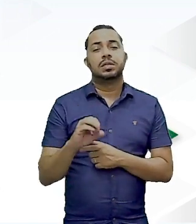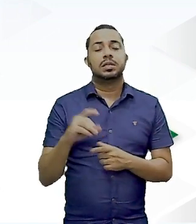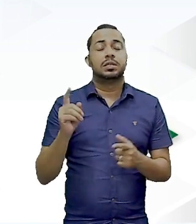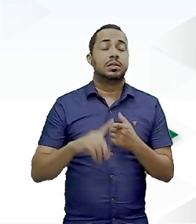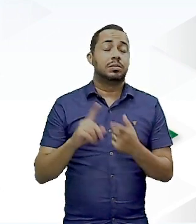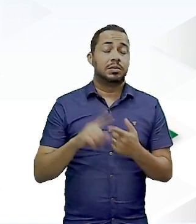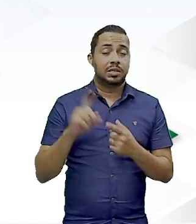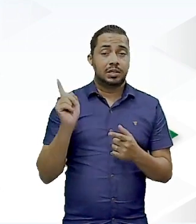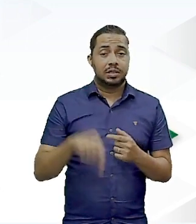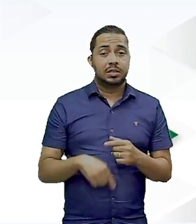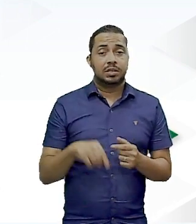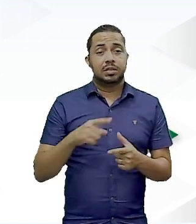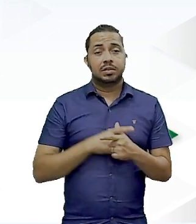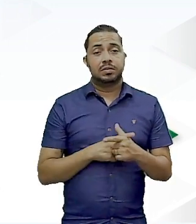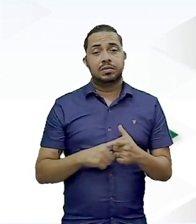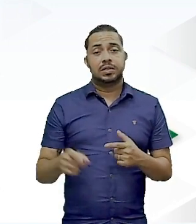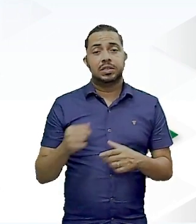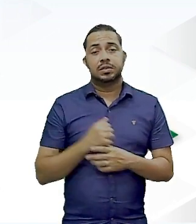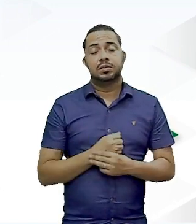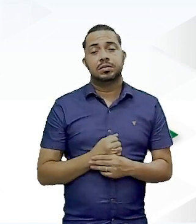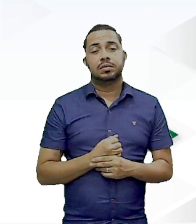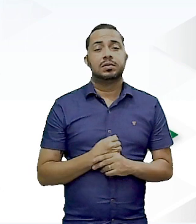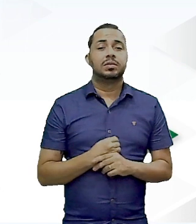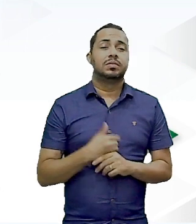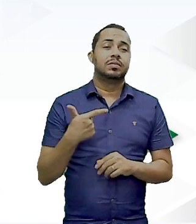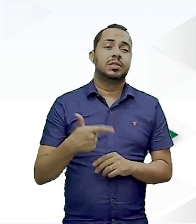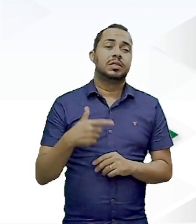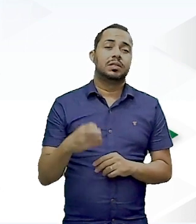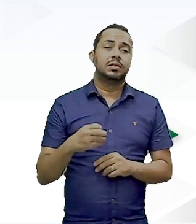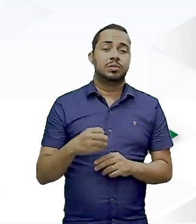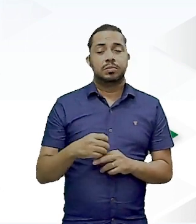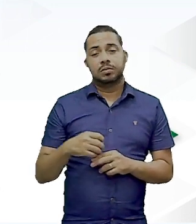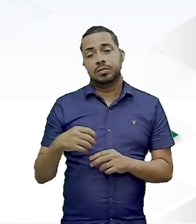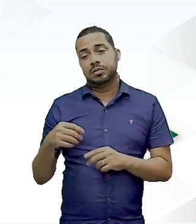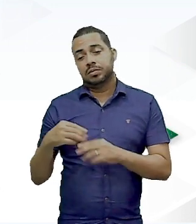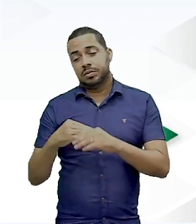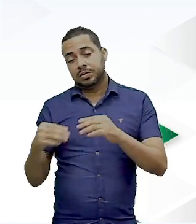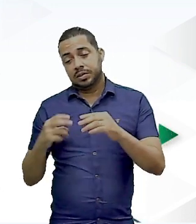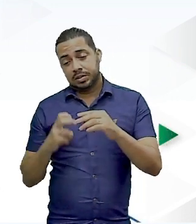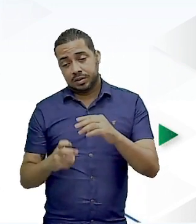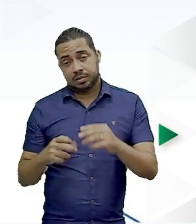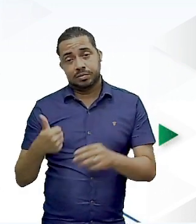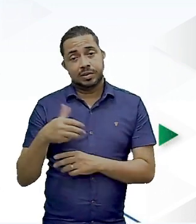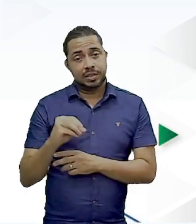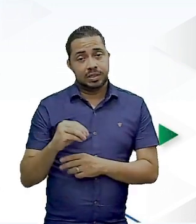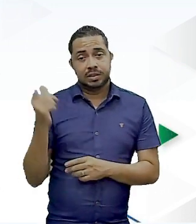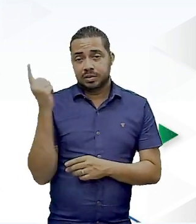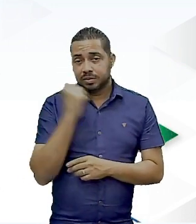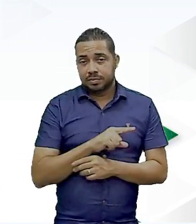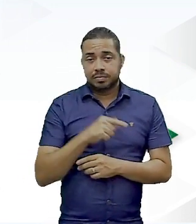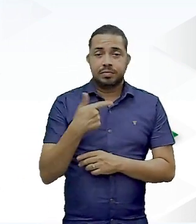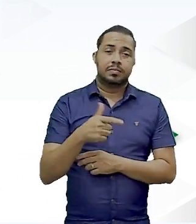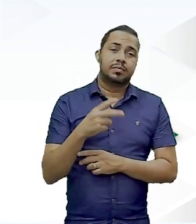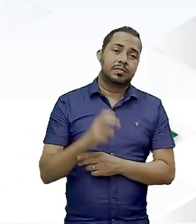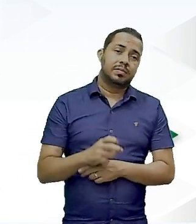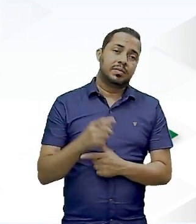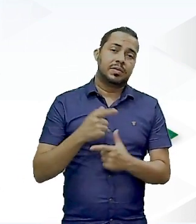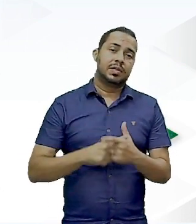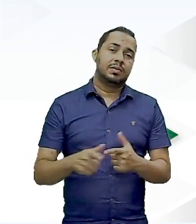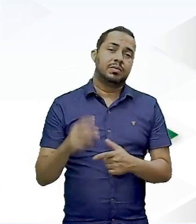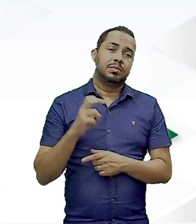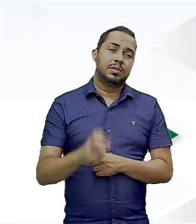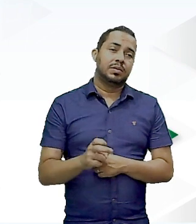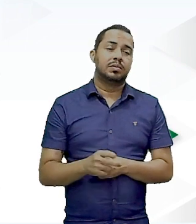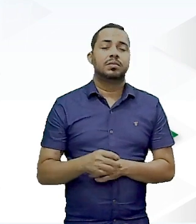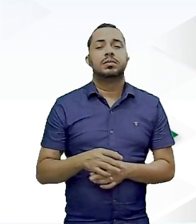é. Dividindo tanto 25 por 5 como 10, nós vamos obter 25 dividido por 5